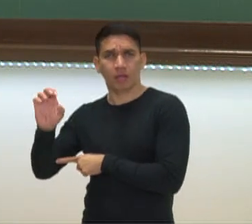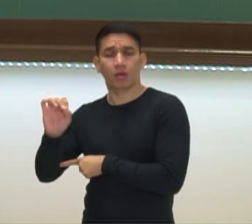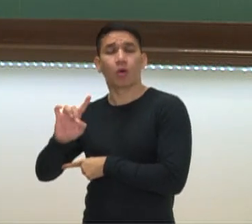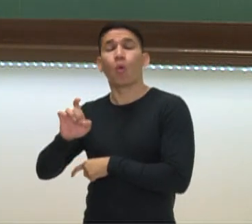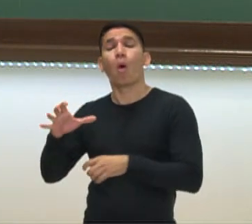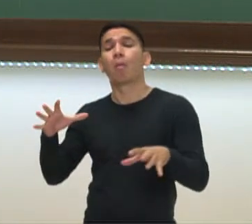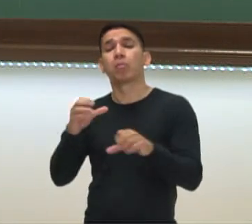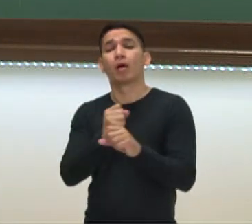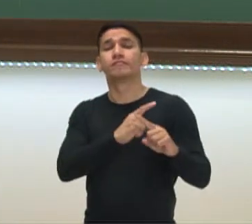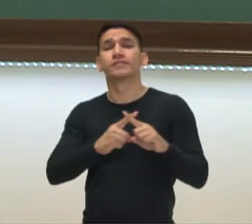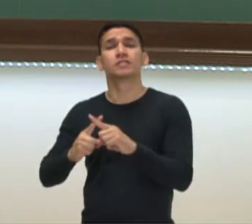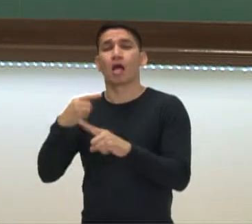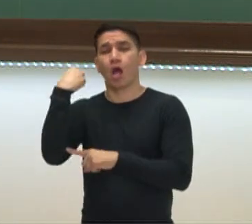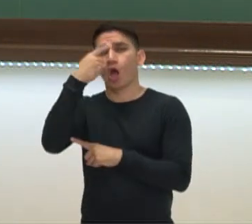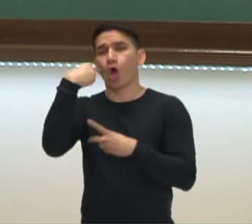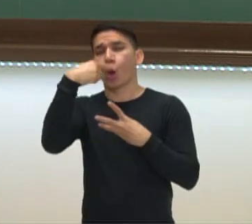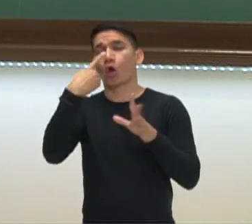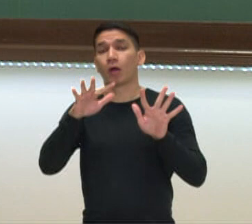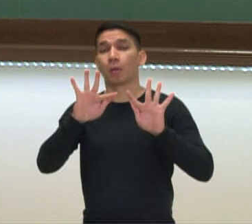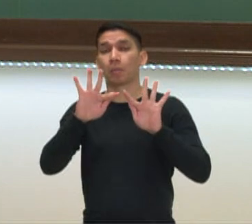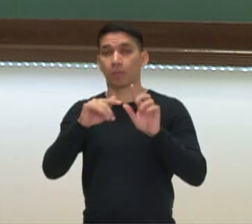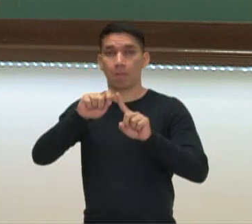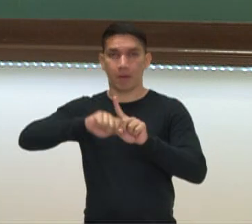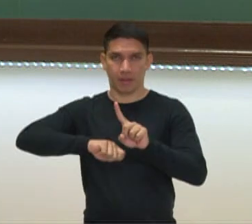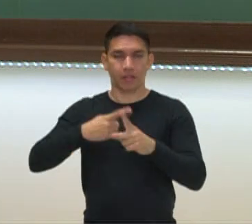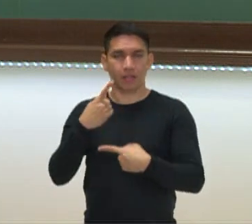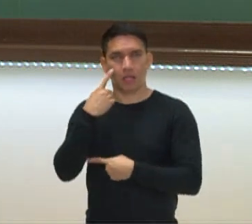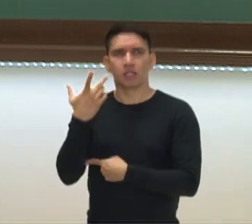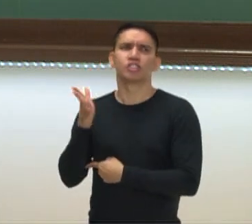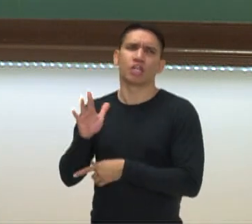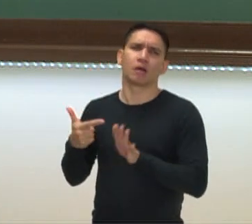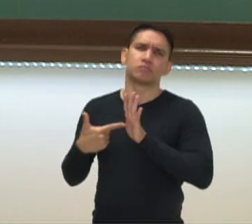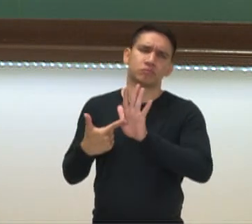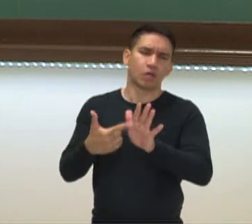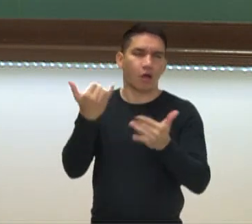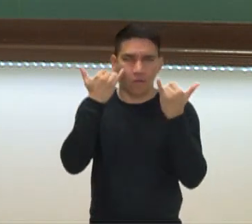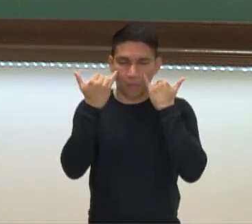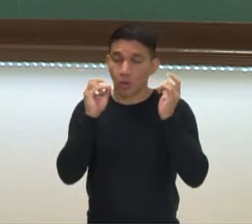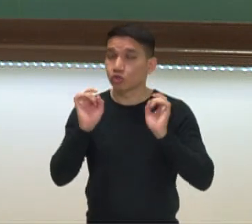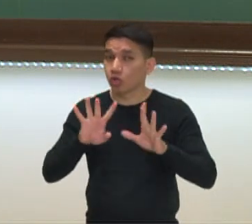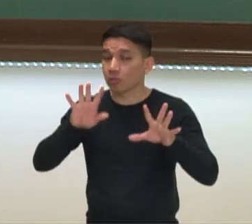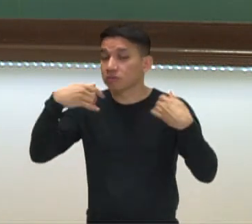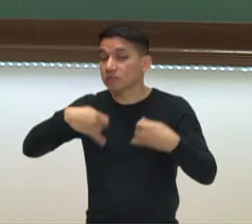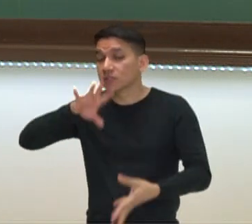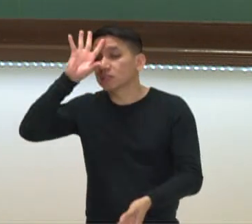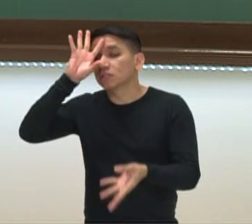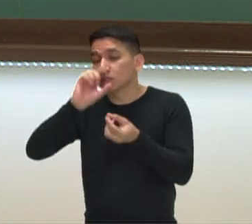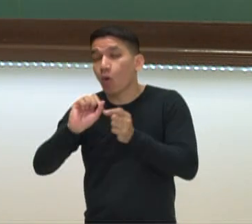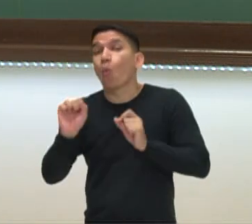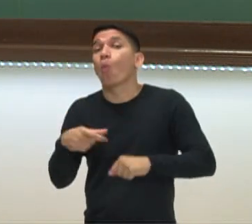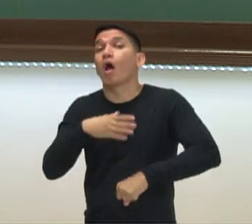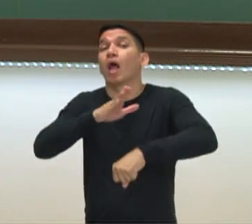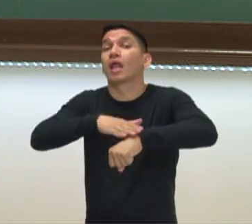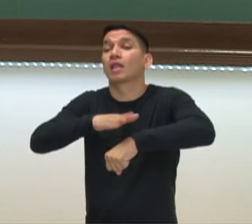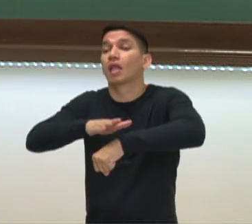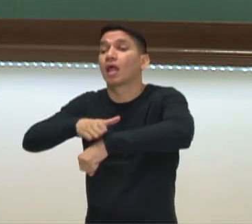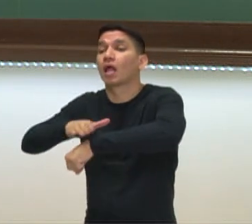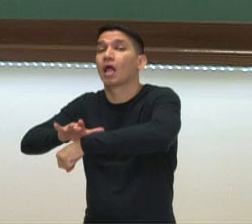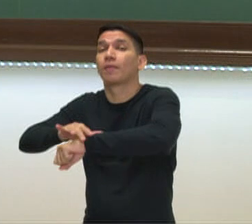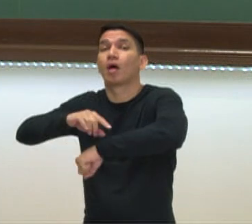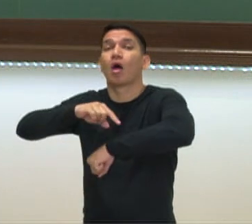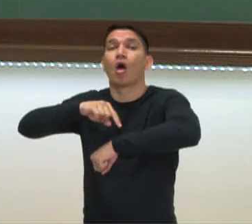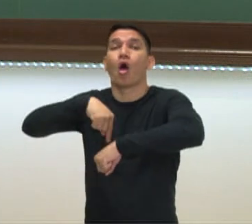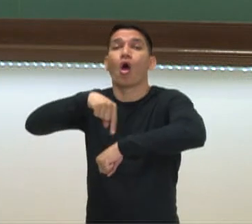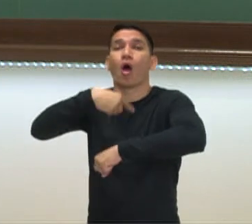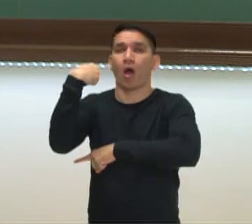mês. Então, como a potência já está dada aqui de lambuja, então a gente só precisa saber quanto tempo em horas